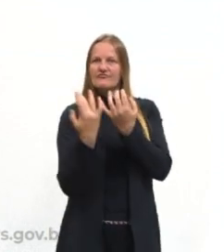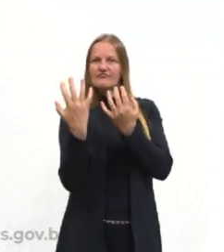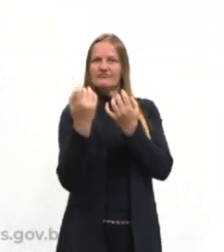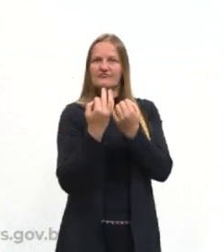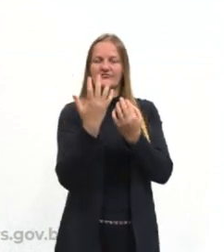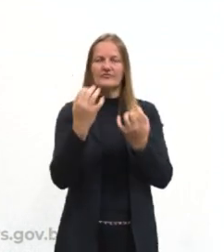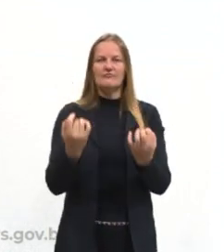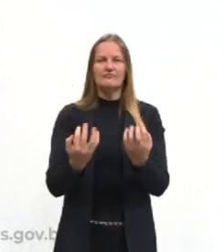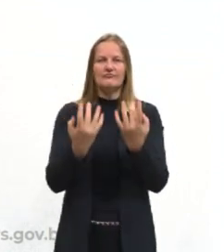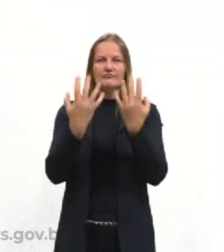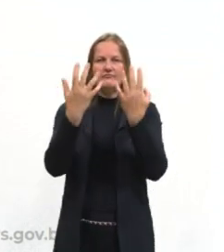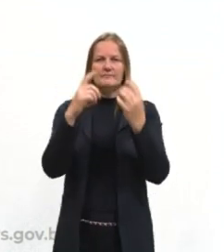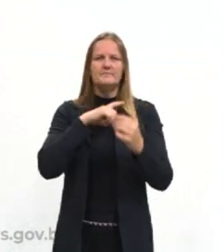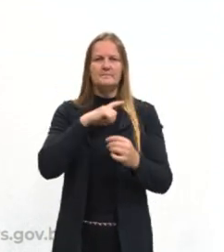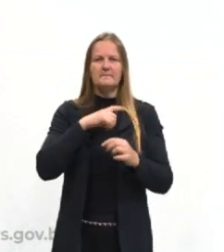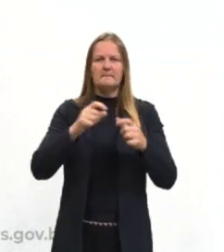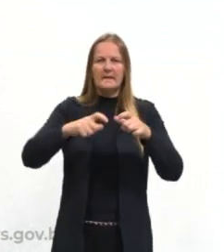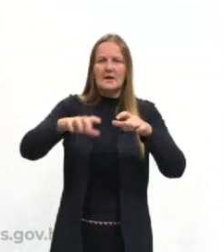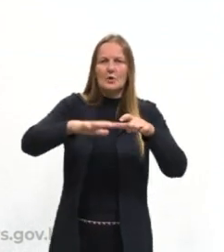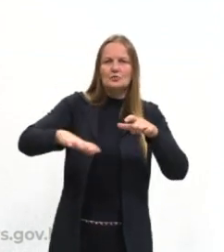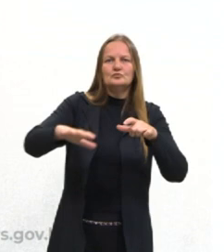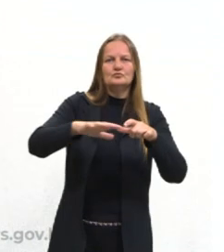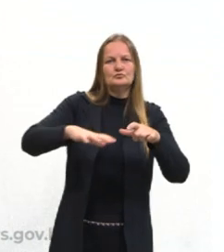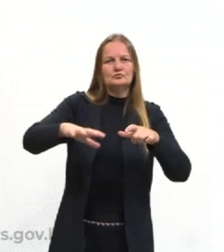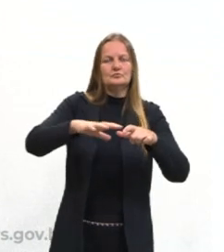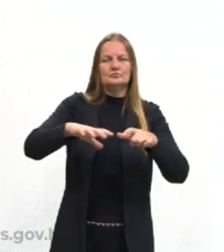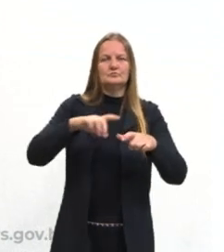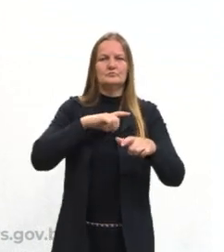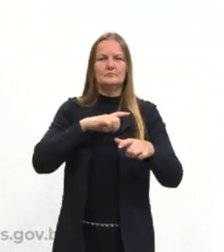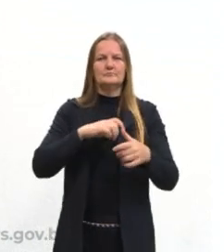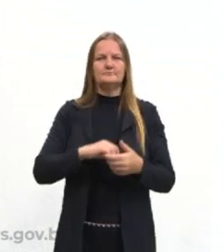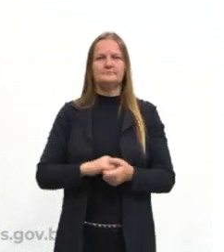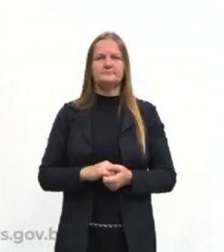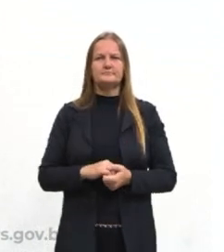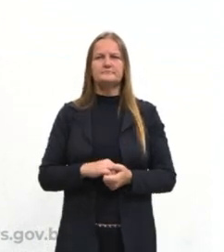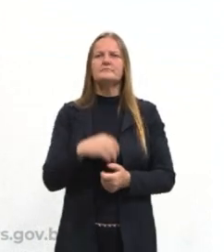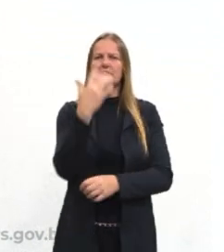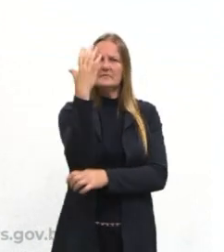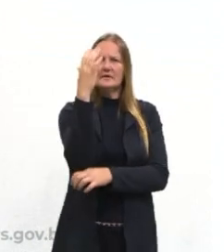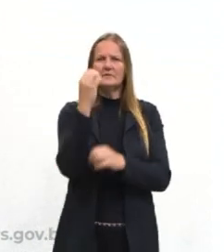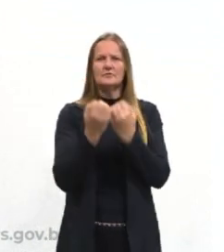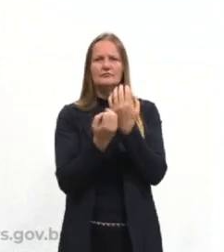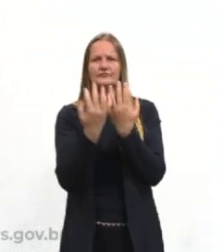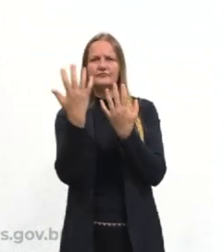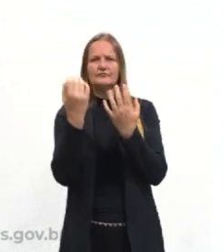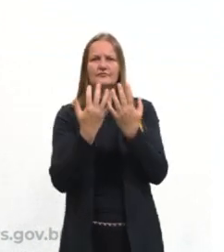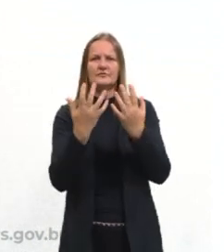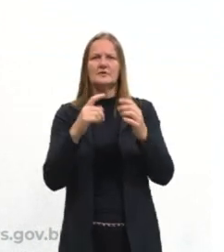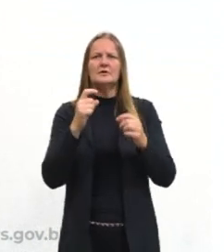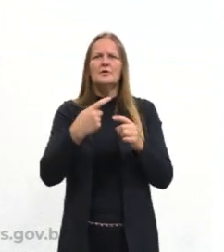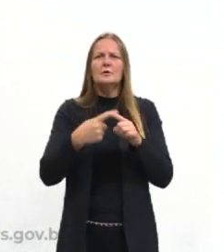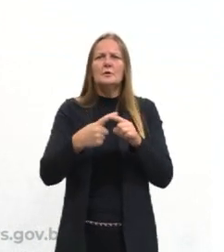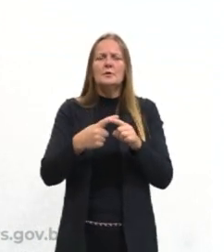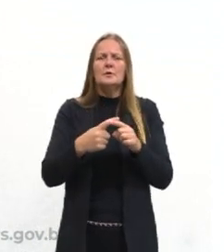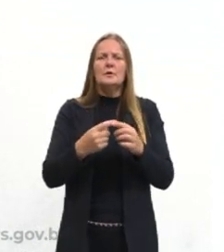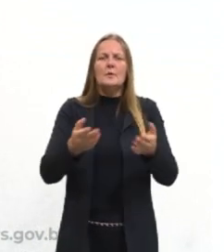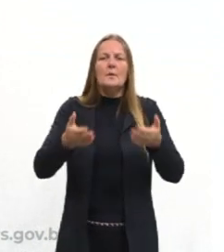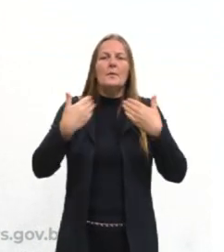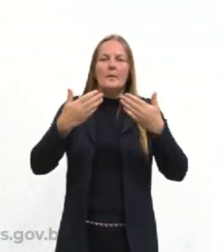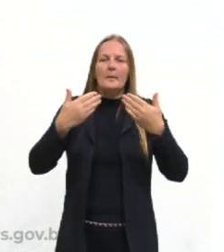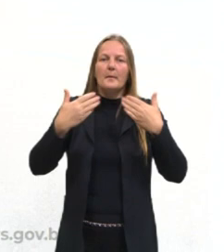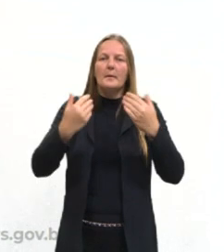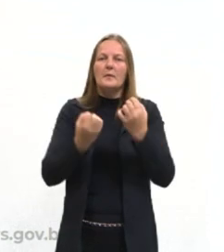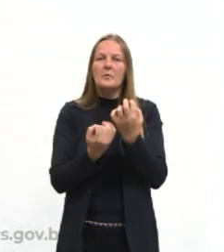dessas da da da das Árvores né enfim elas vão tentam várias